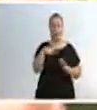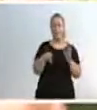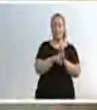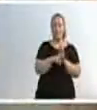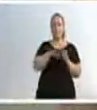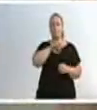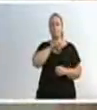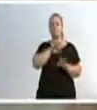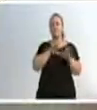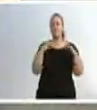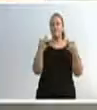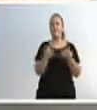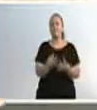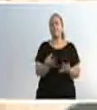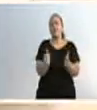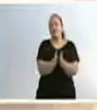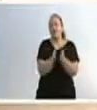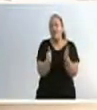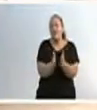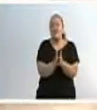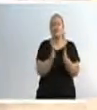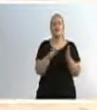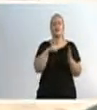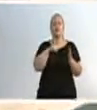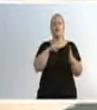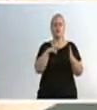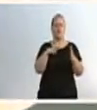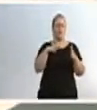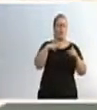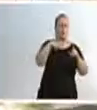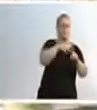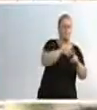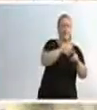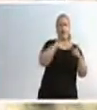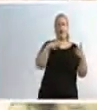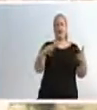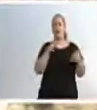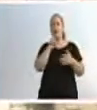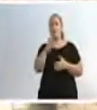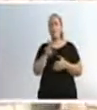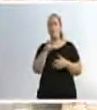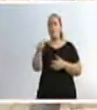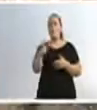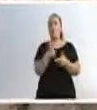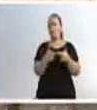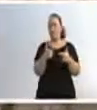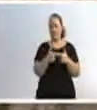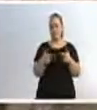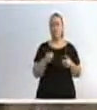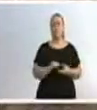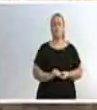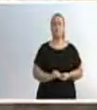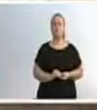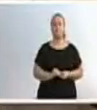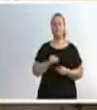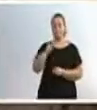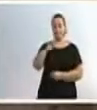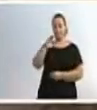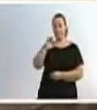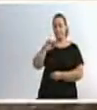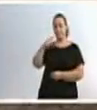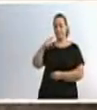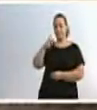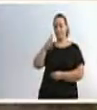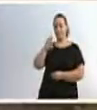e que sofreram algum tipo de acidente ou maltrato. Como não é abrigo e nem funciona como recolhimento na rua, o CPREAD precisa